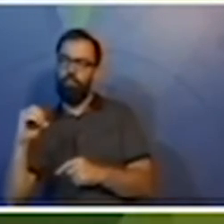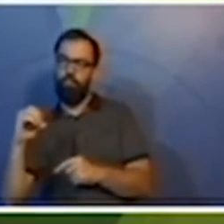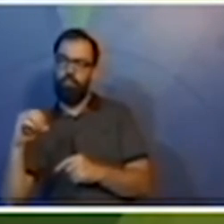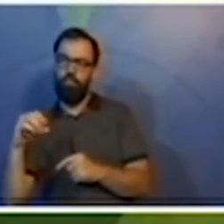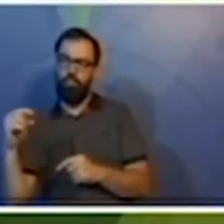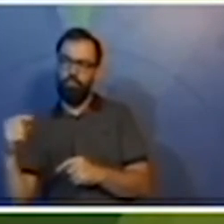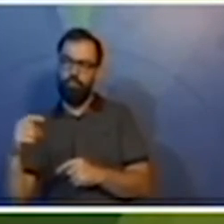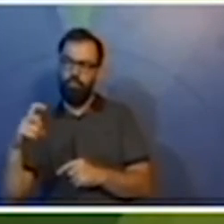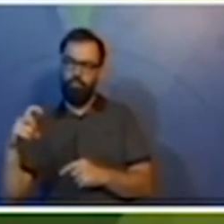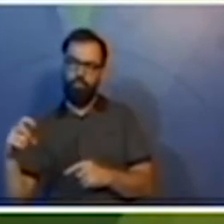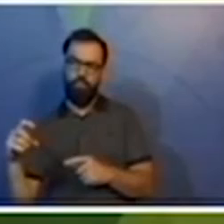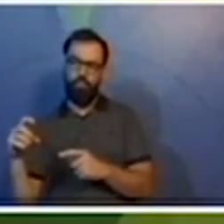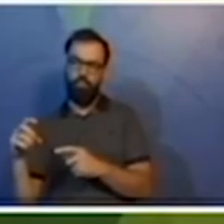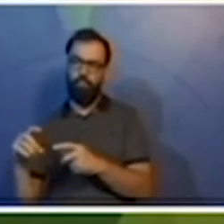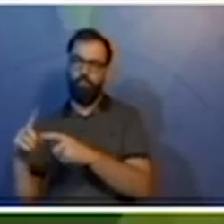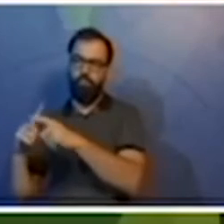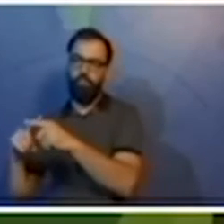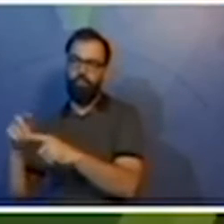temos uma equação,